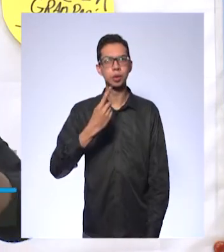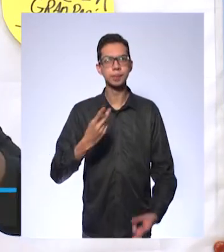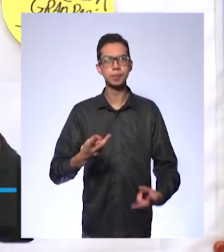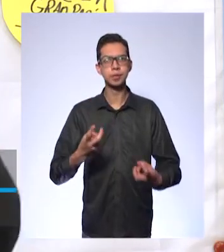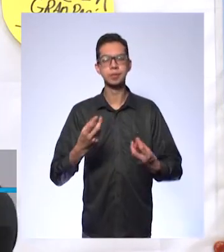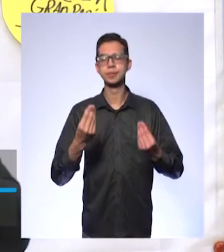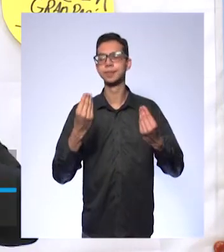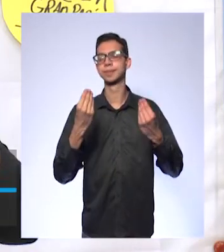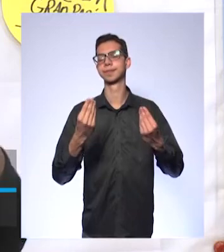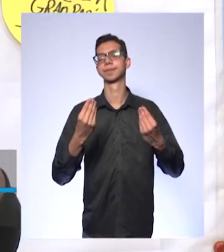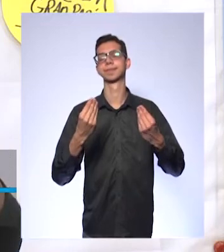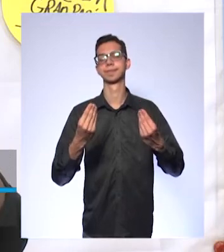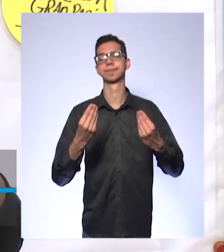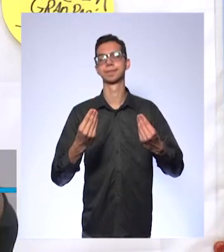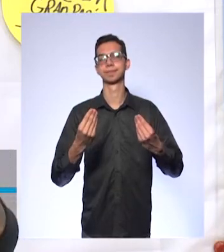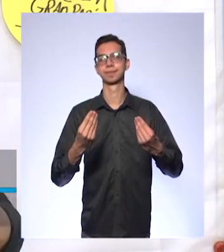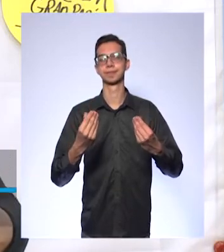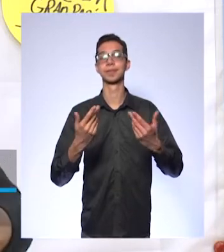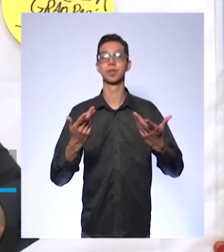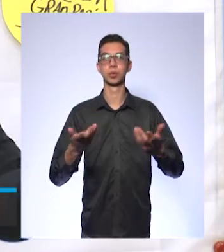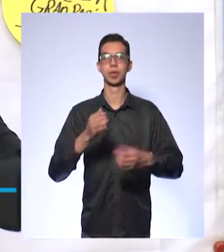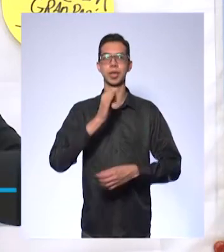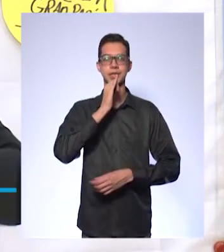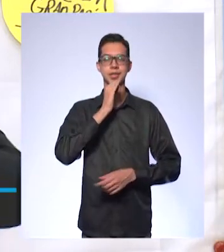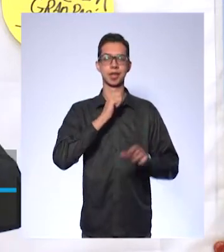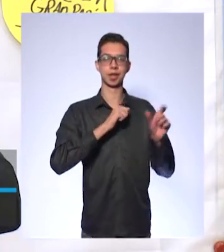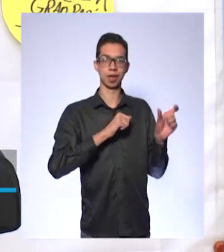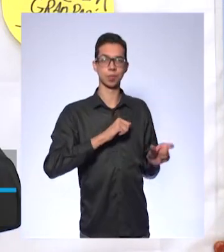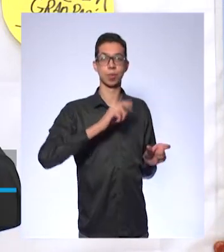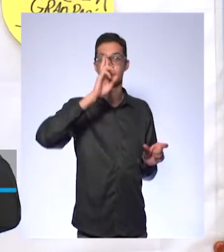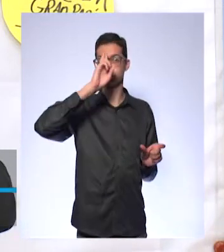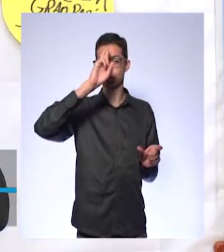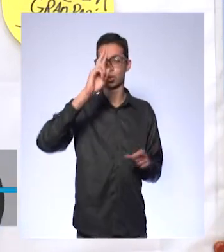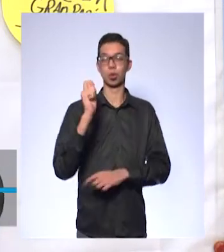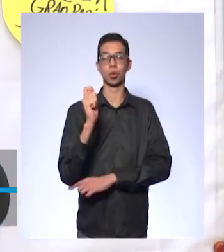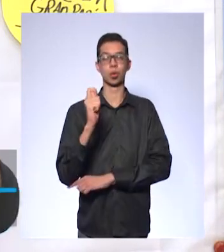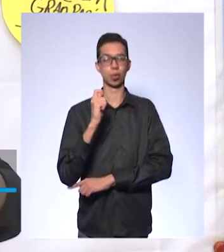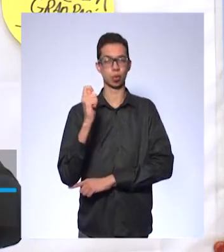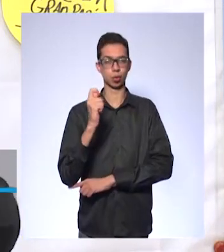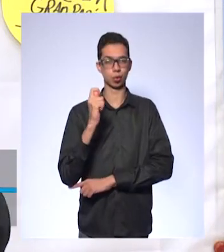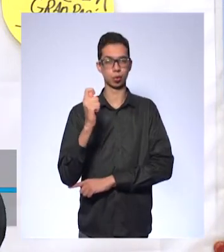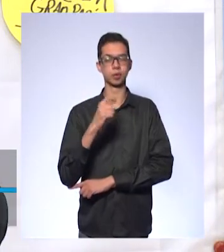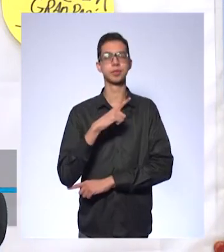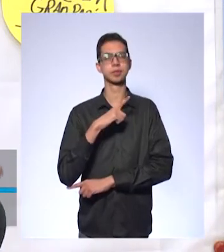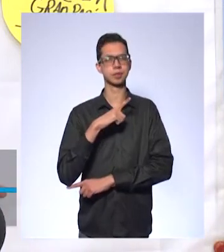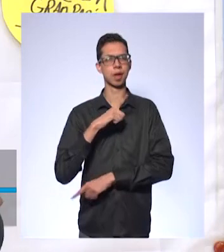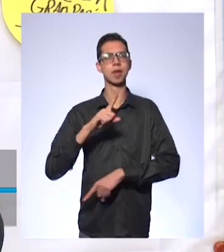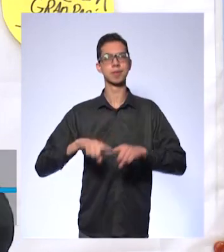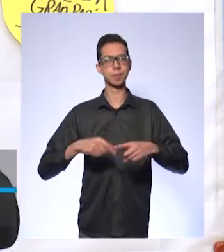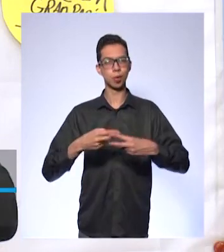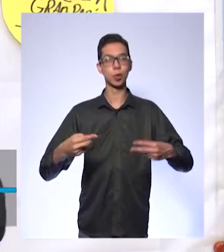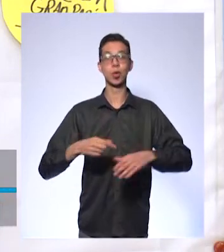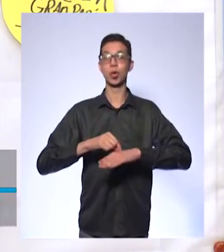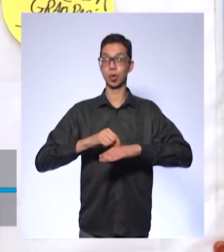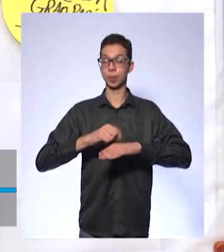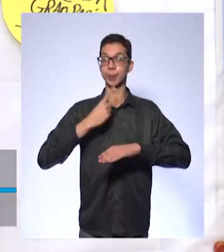aí no lugar de um estancieiro gaúcho que está ali com seus produtos, né, o seu charque